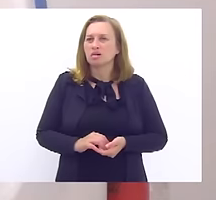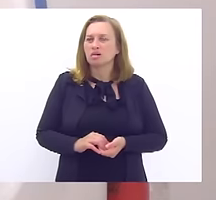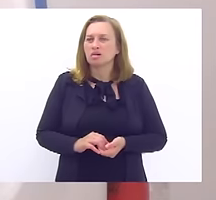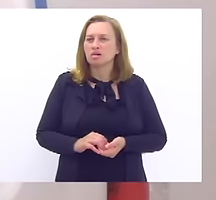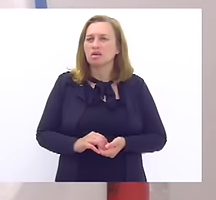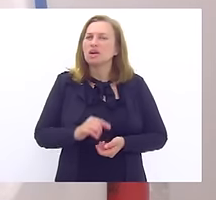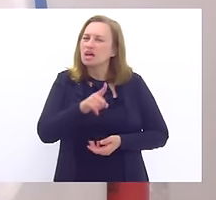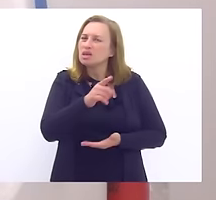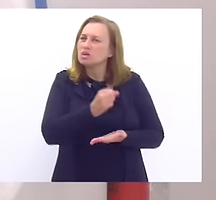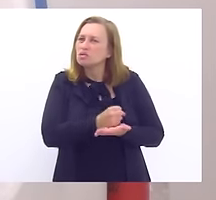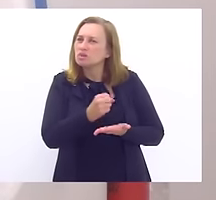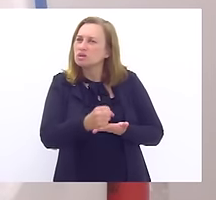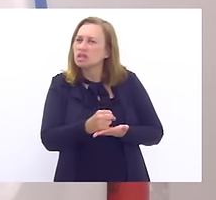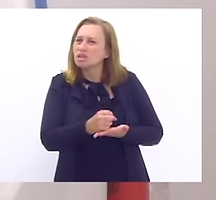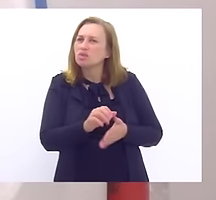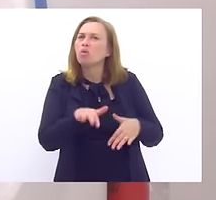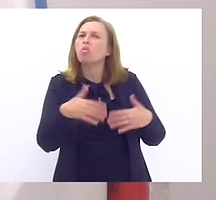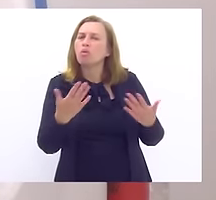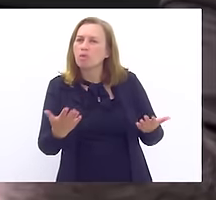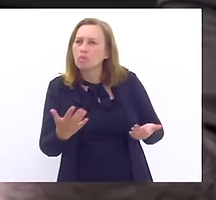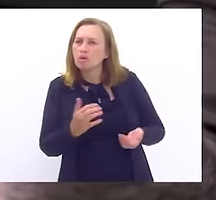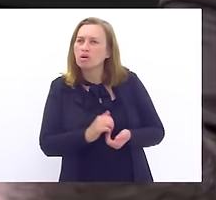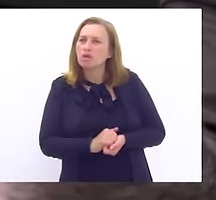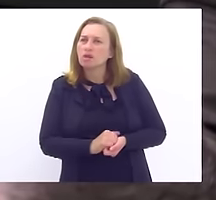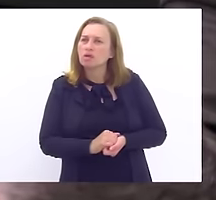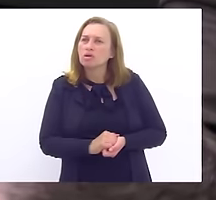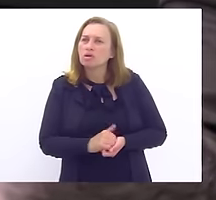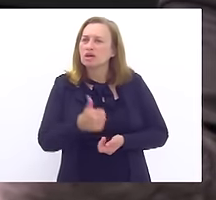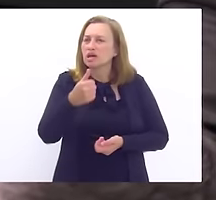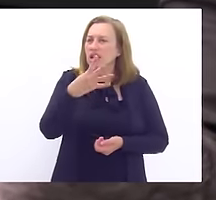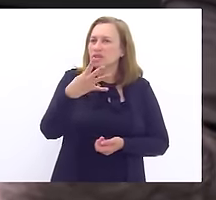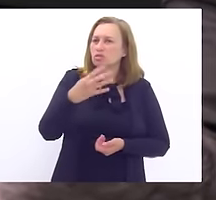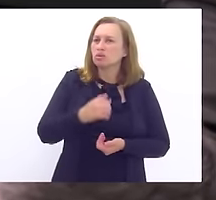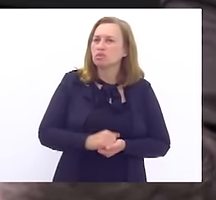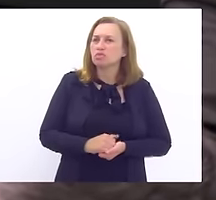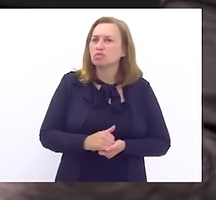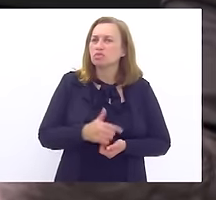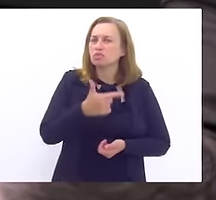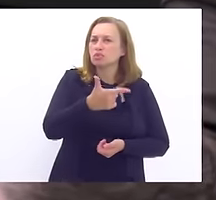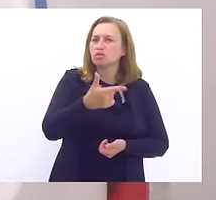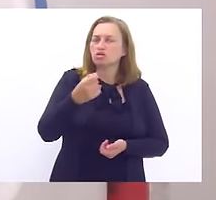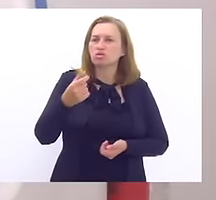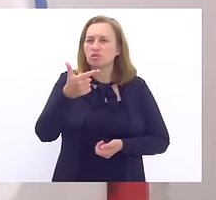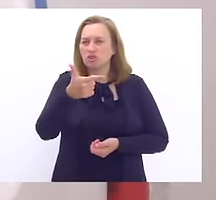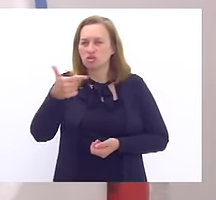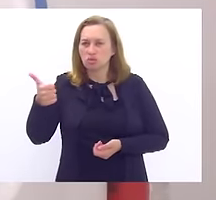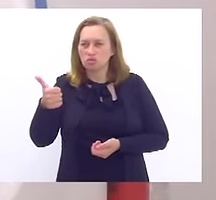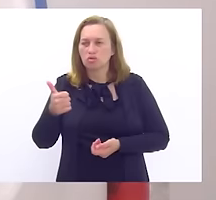Esse contrato que a senhora tá Qual é o 14 de 2021